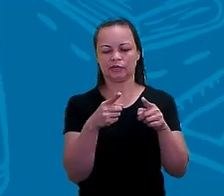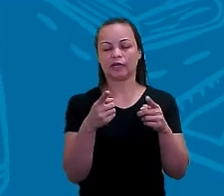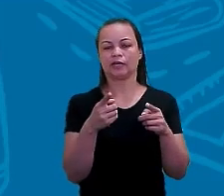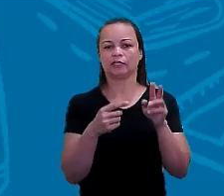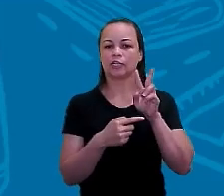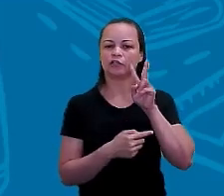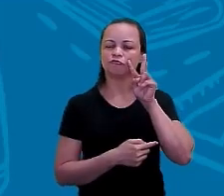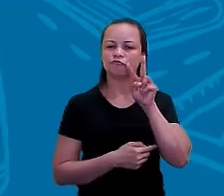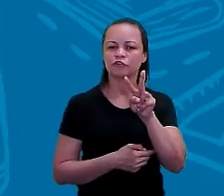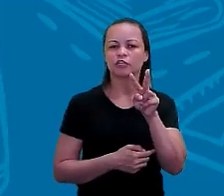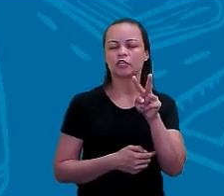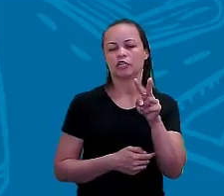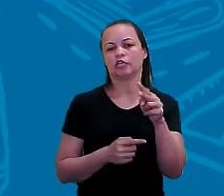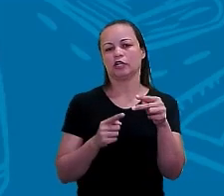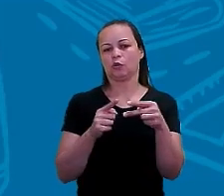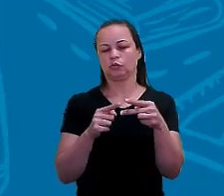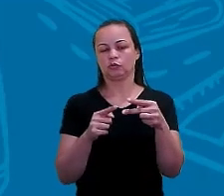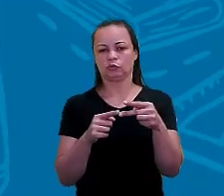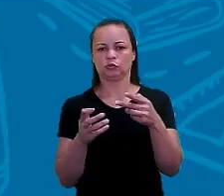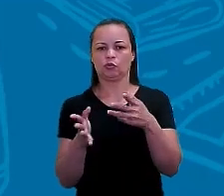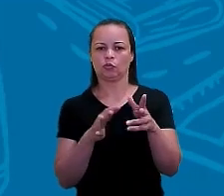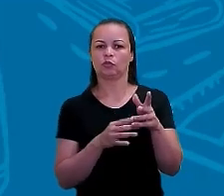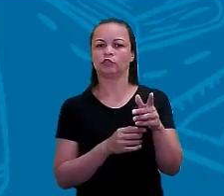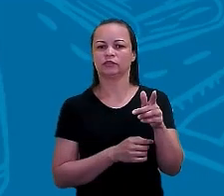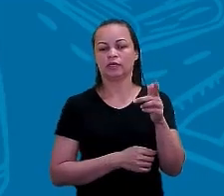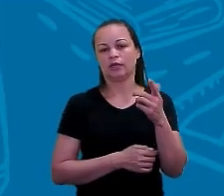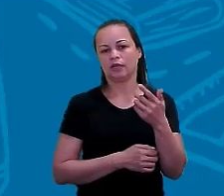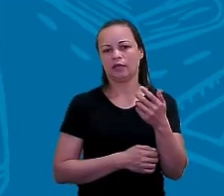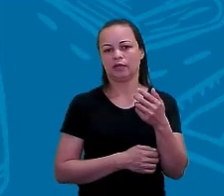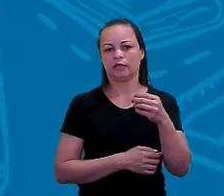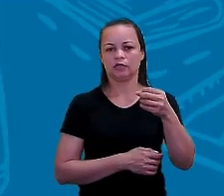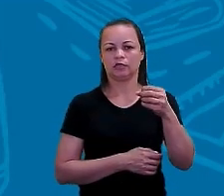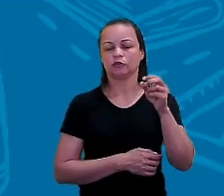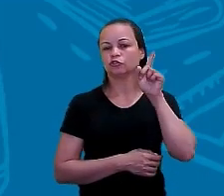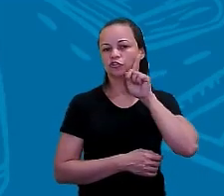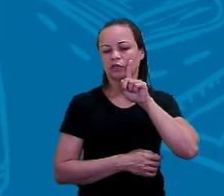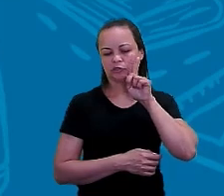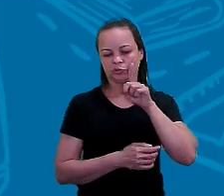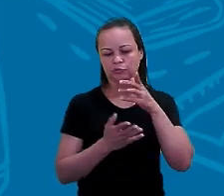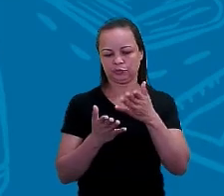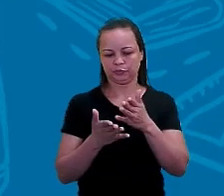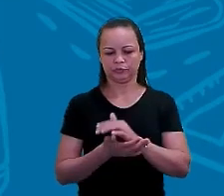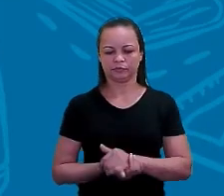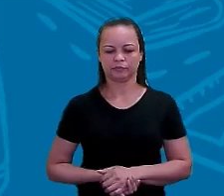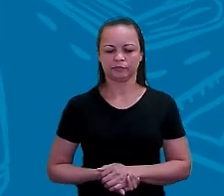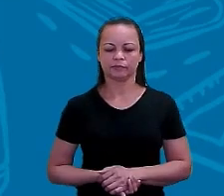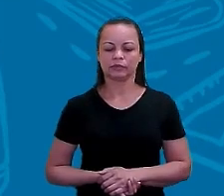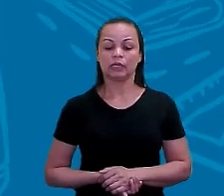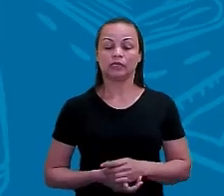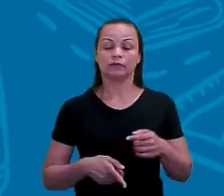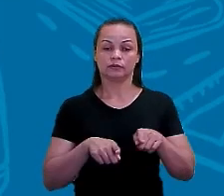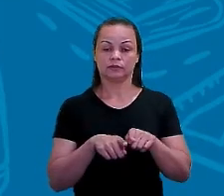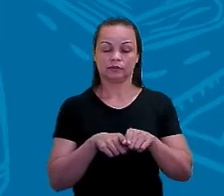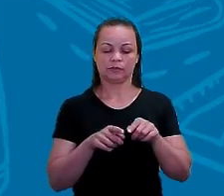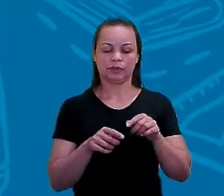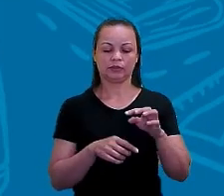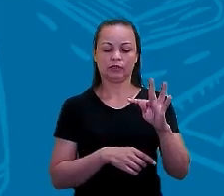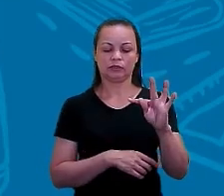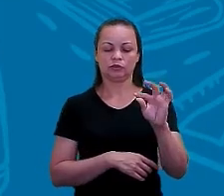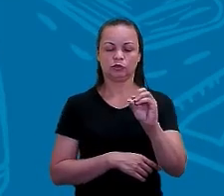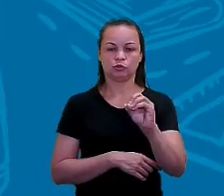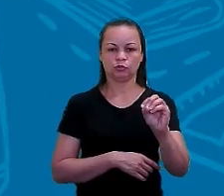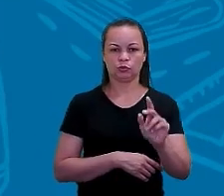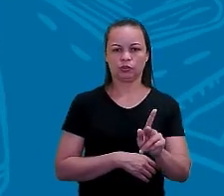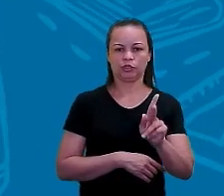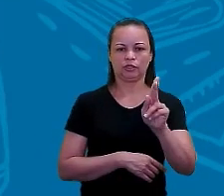Estados Unidos, em Nova York, né? Precisamente. We took a ferry to the Statue of Liberty. We took a ferry